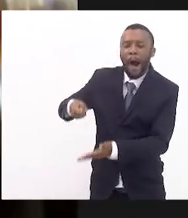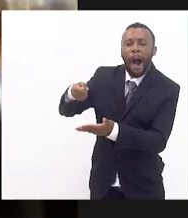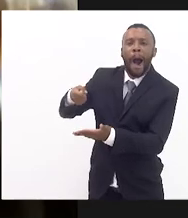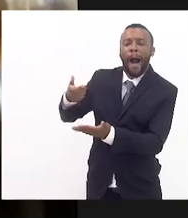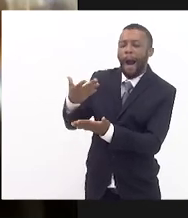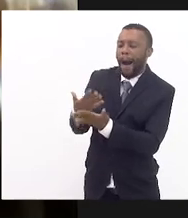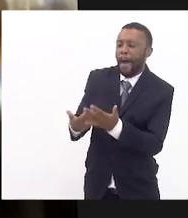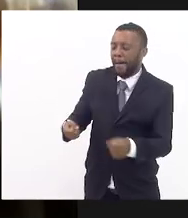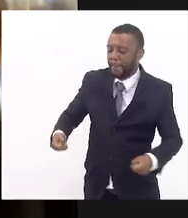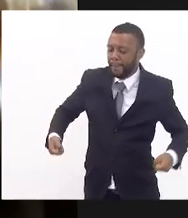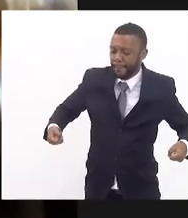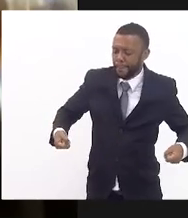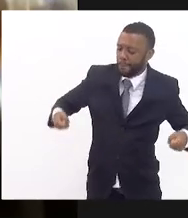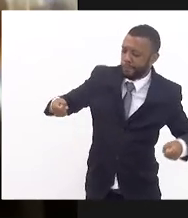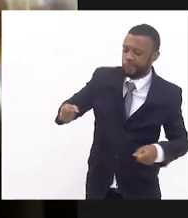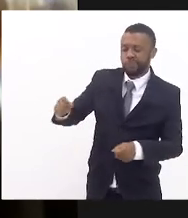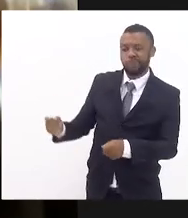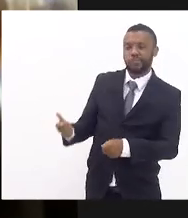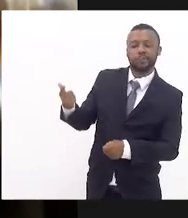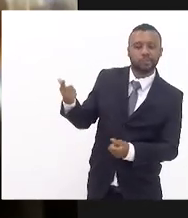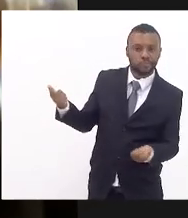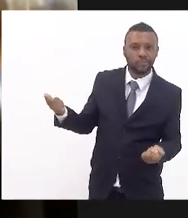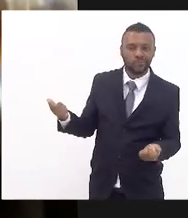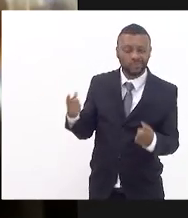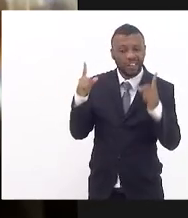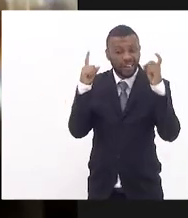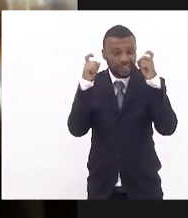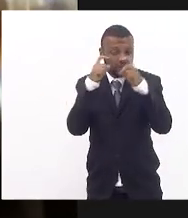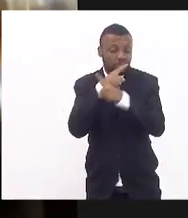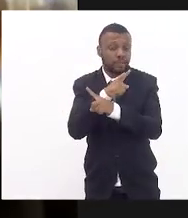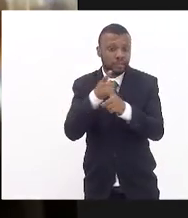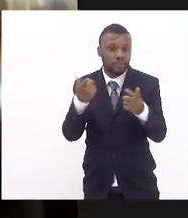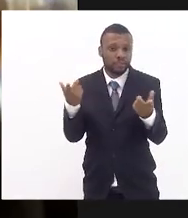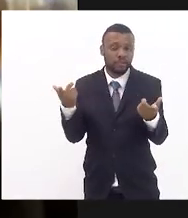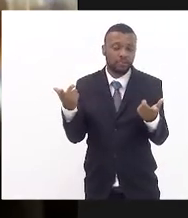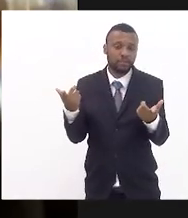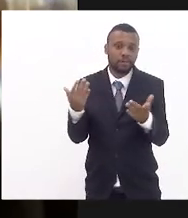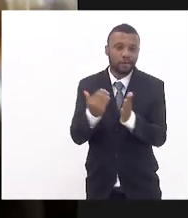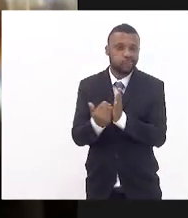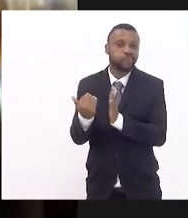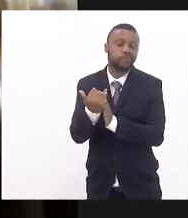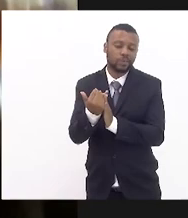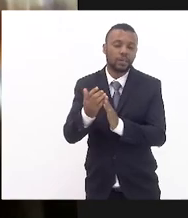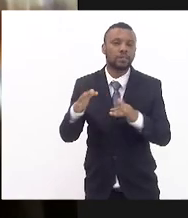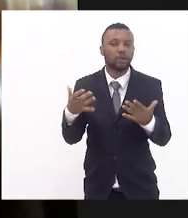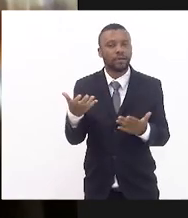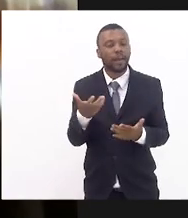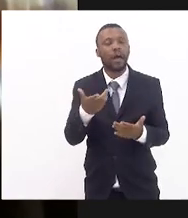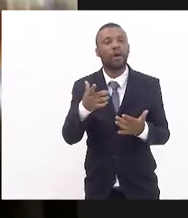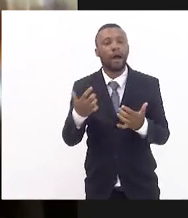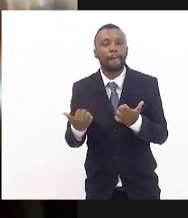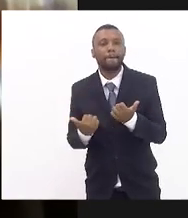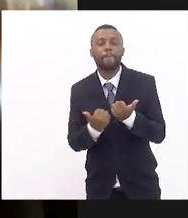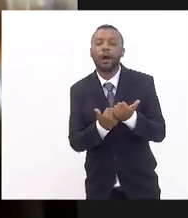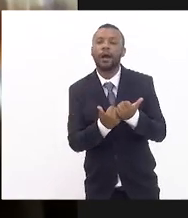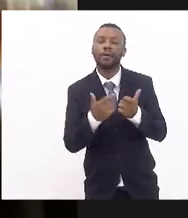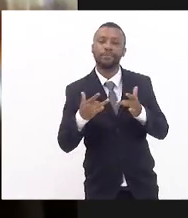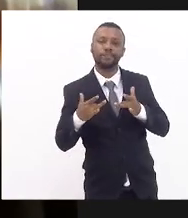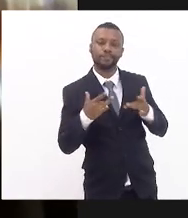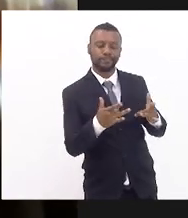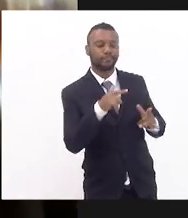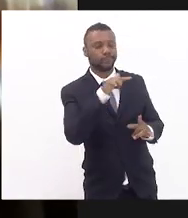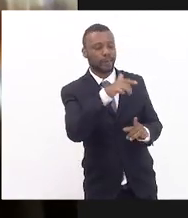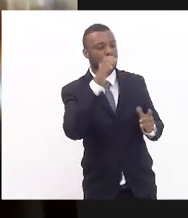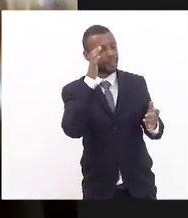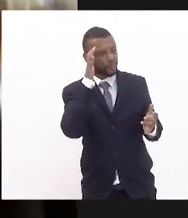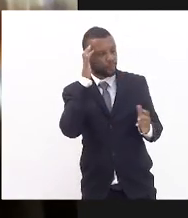na mão do consumidor é um pouquinho demais. Então, me solidarizar aí com essa